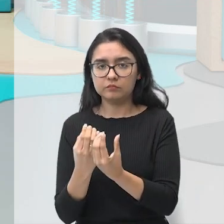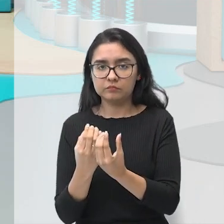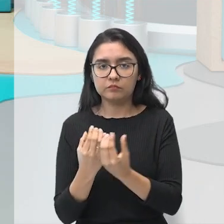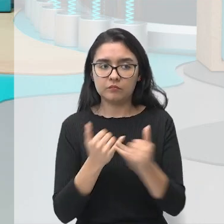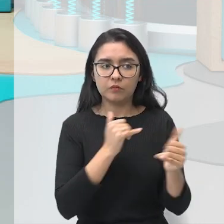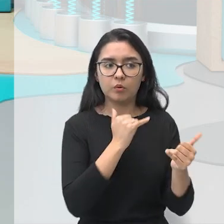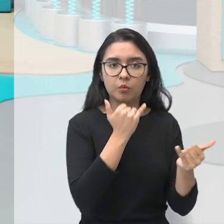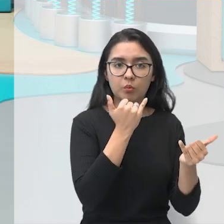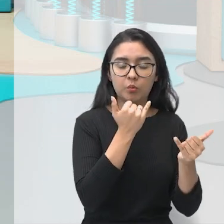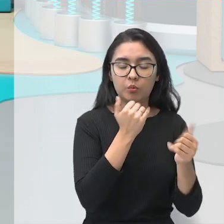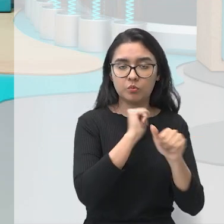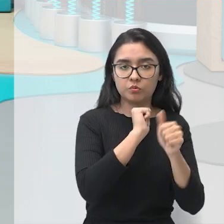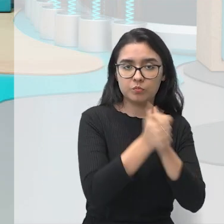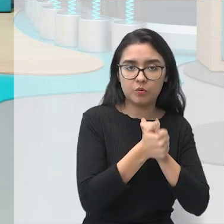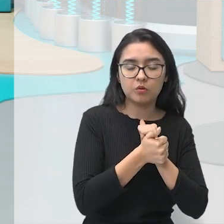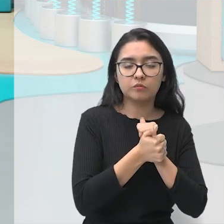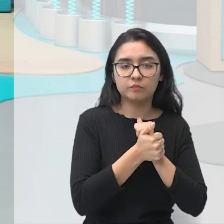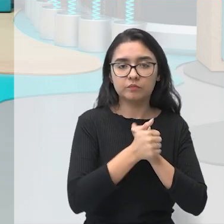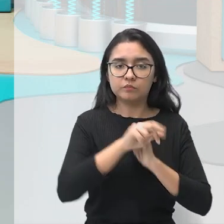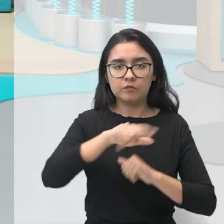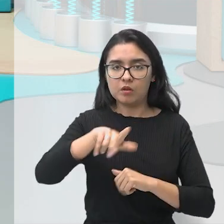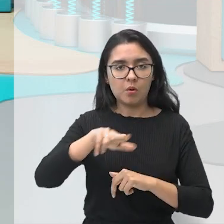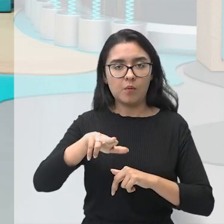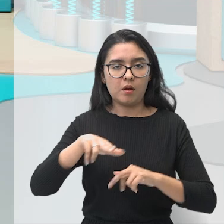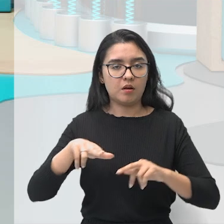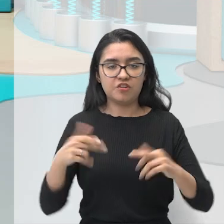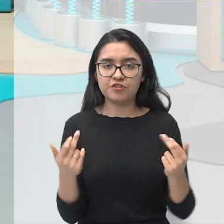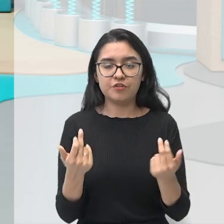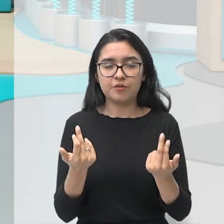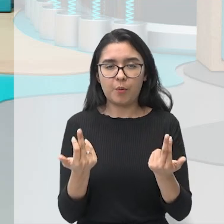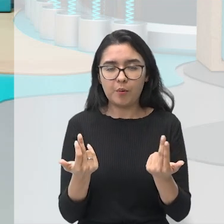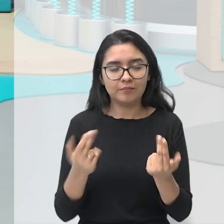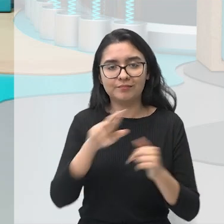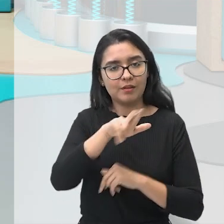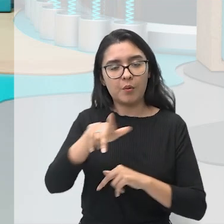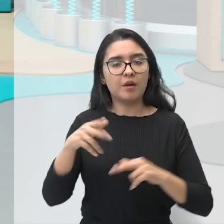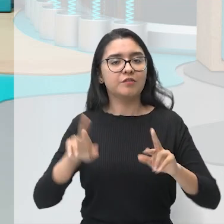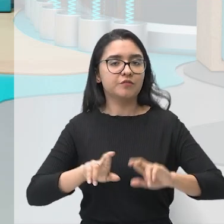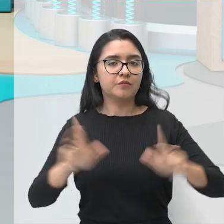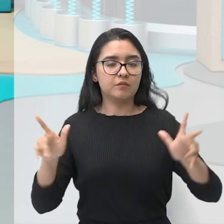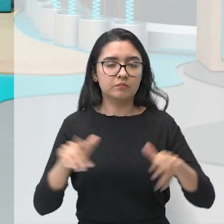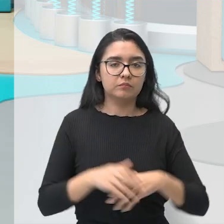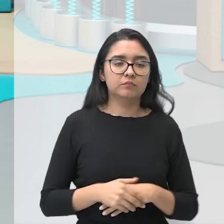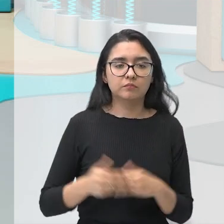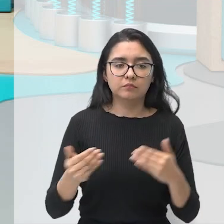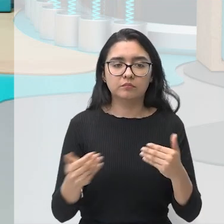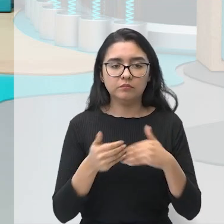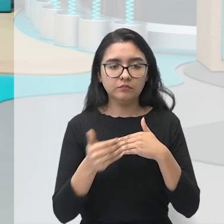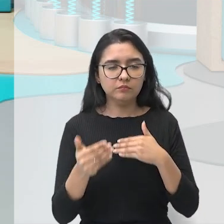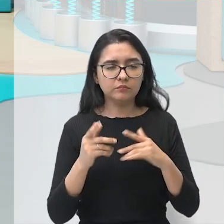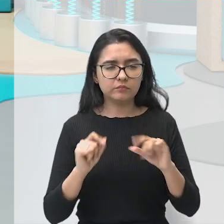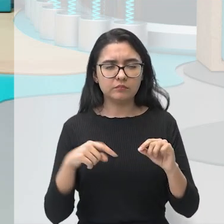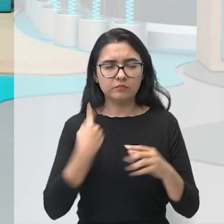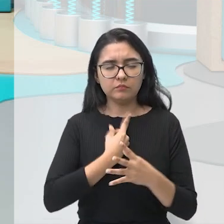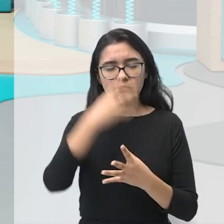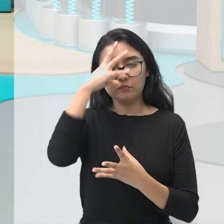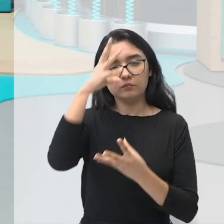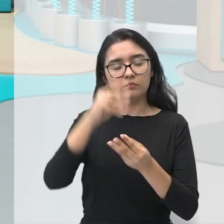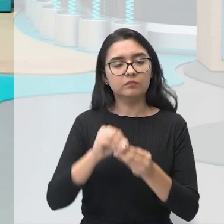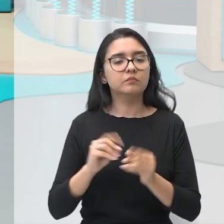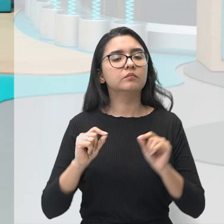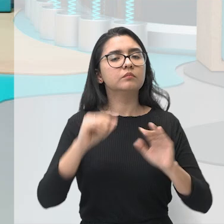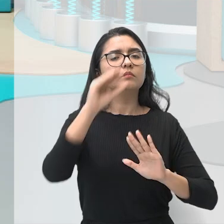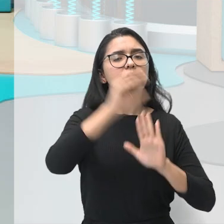os esportes de precisão, eles não são a mesma coisa, tá bom? E aí a gente já começa a entender um pouco da diferenciação